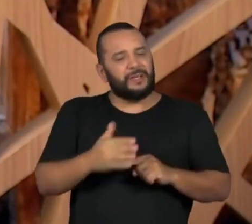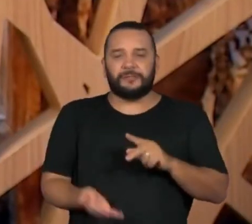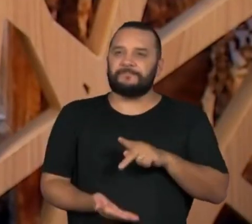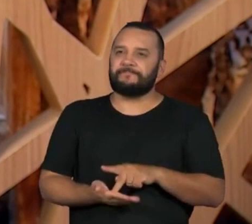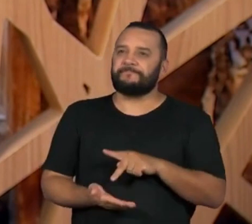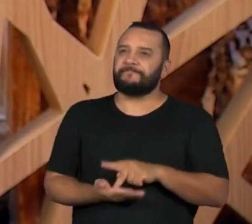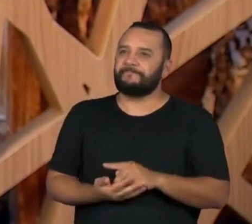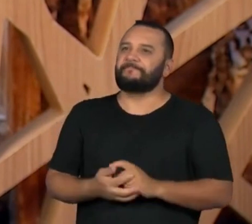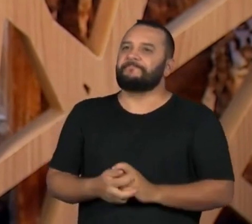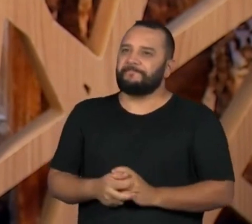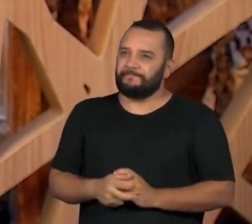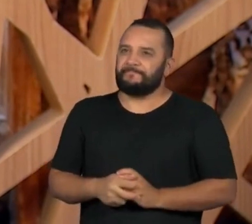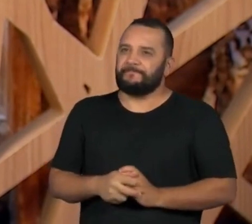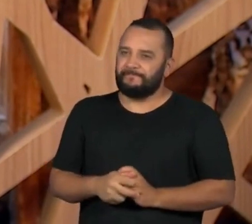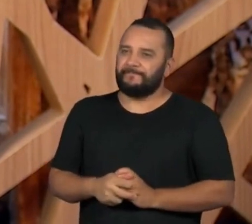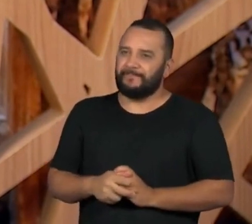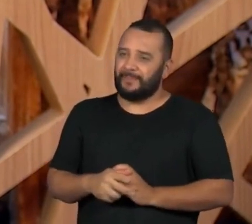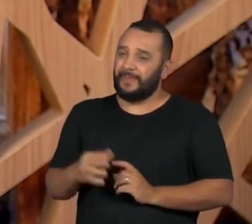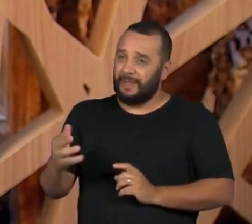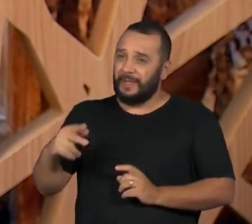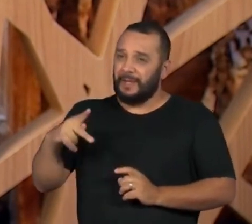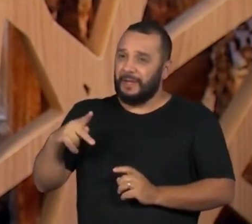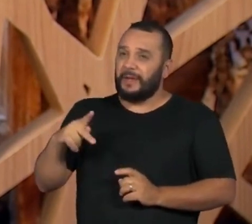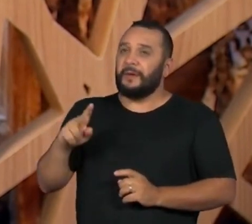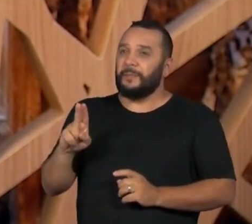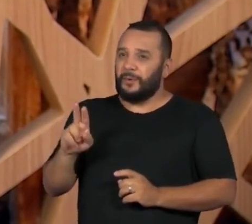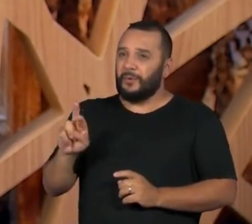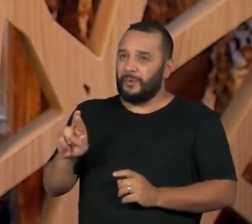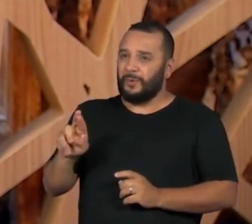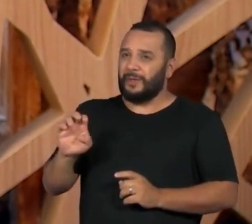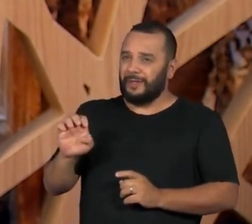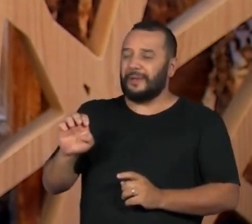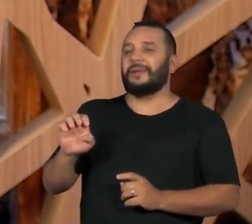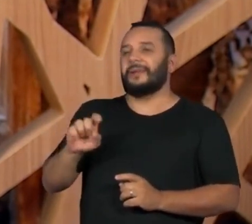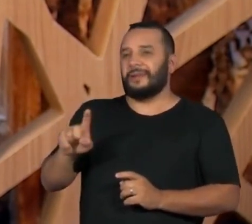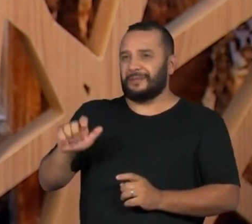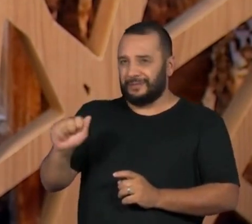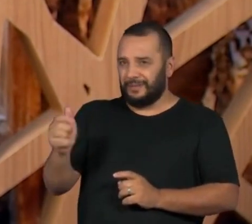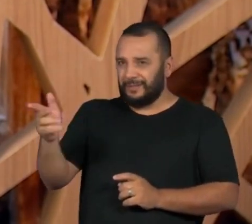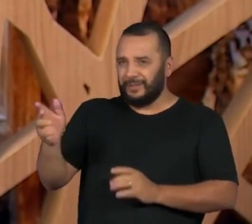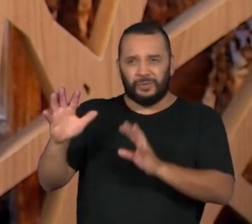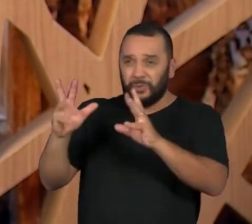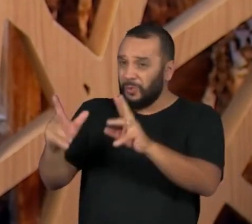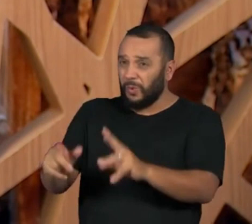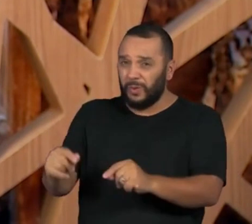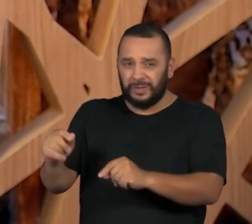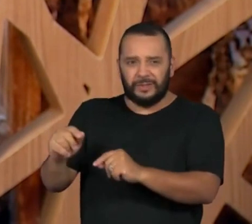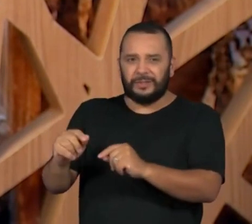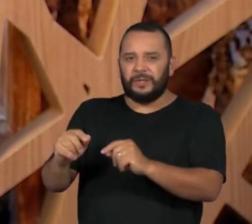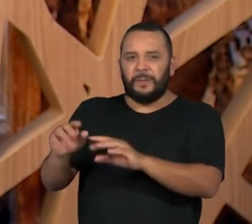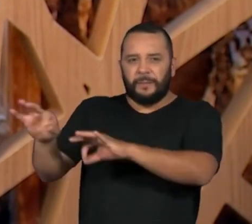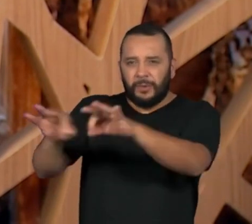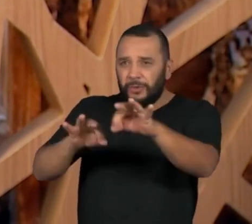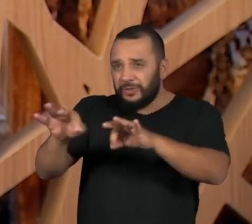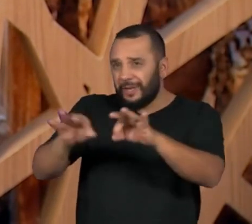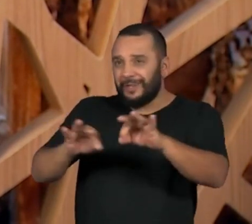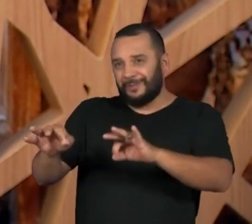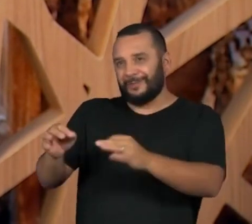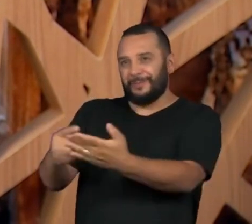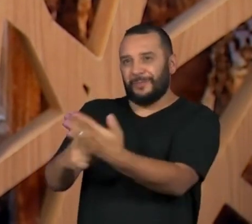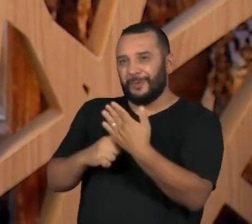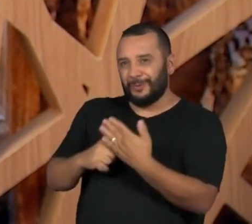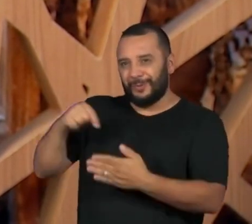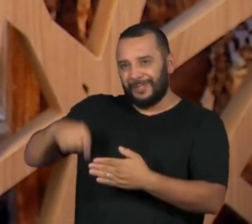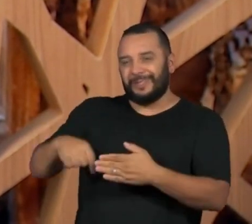e tanta história natureza mas as pessoas iniciativas todas que vocês trouxeram hoje mostram as pessoas